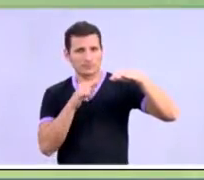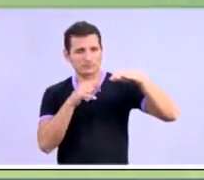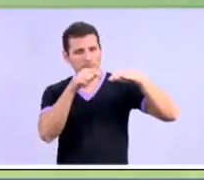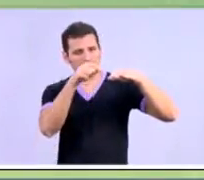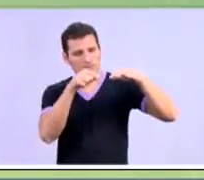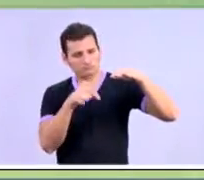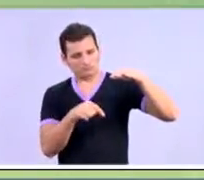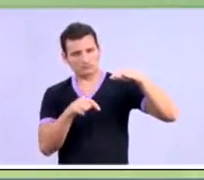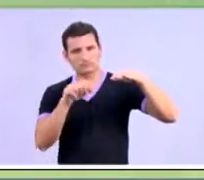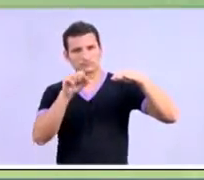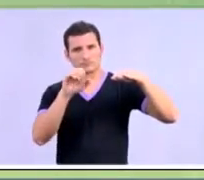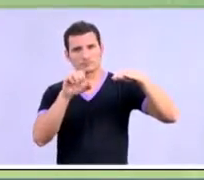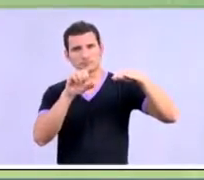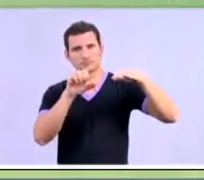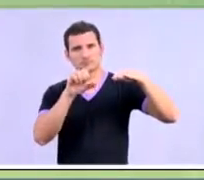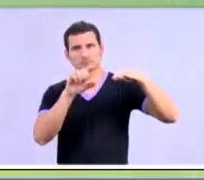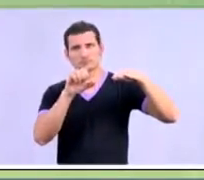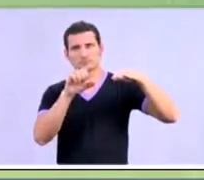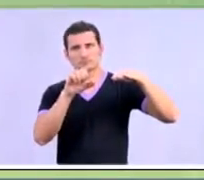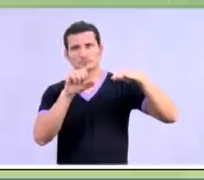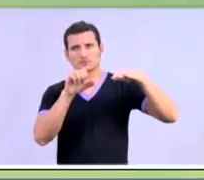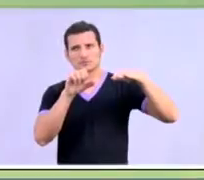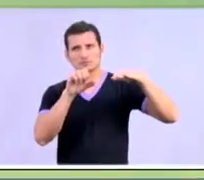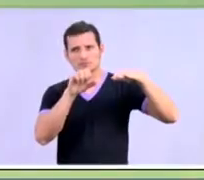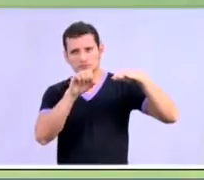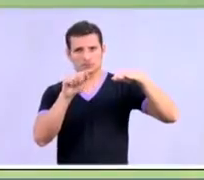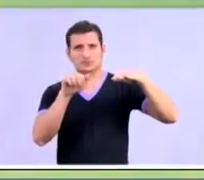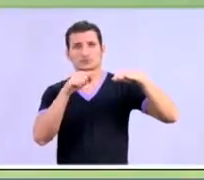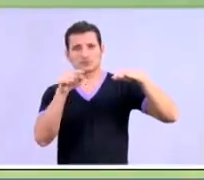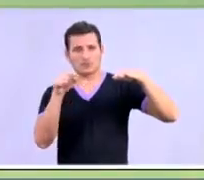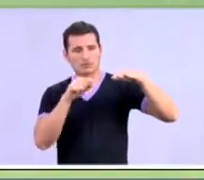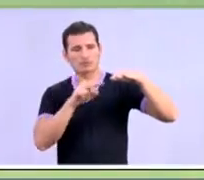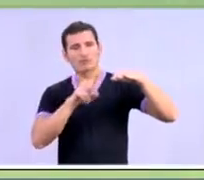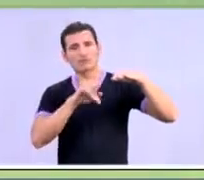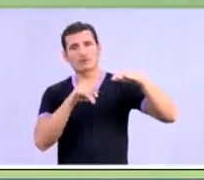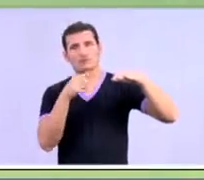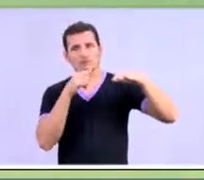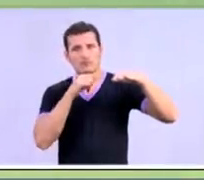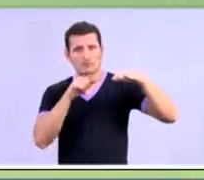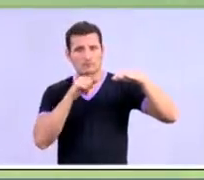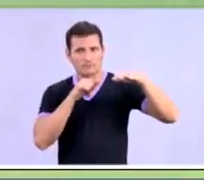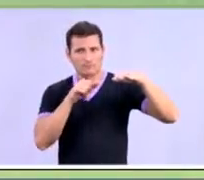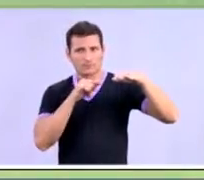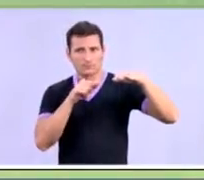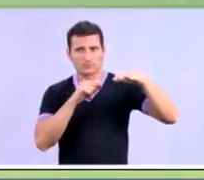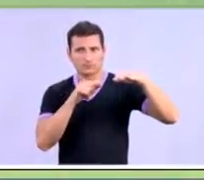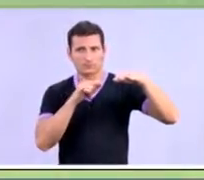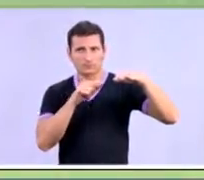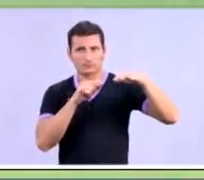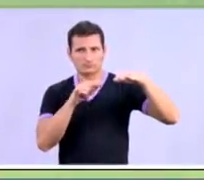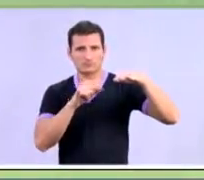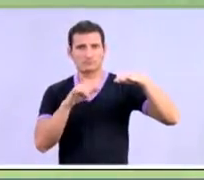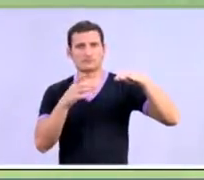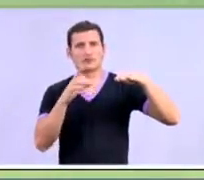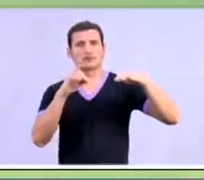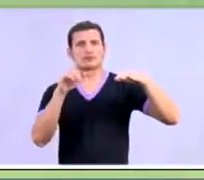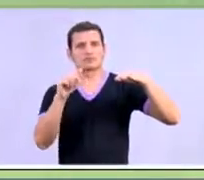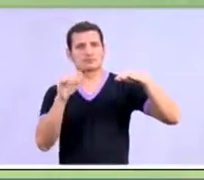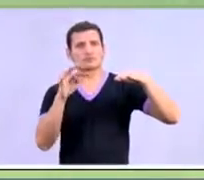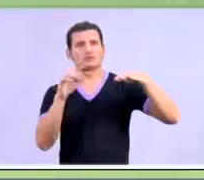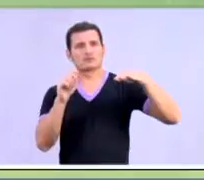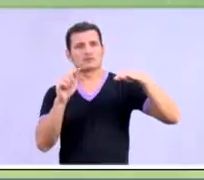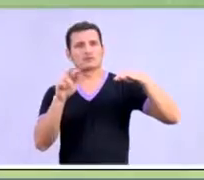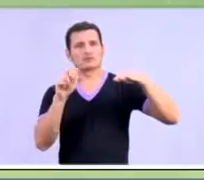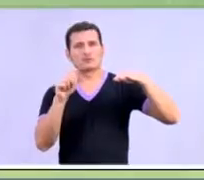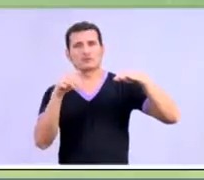vai encaminhar informações, né, que no caso são datagramas aí, que